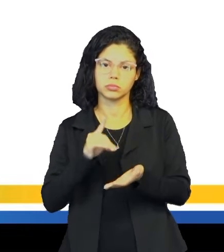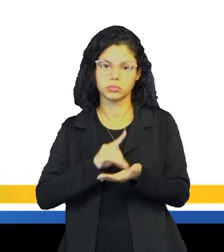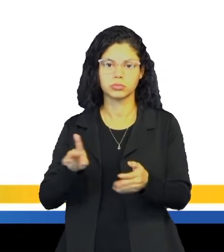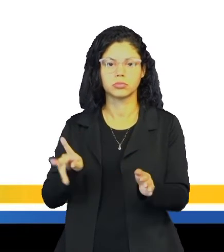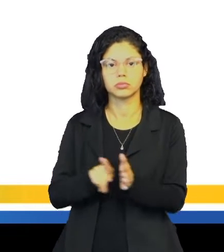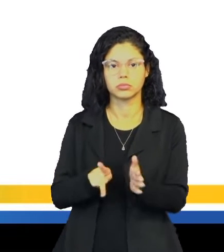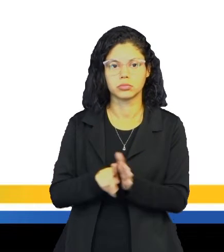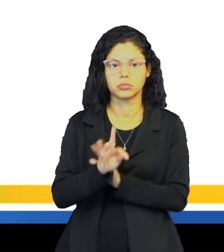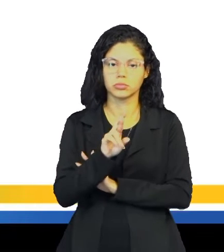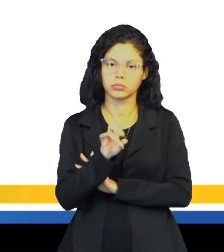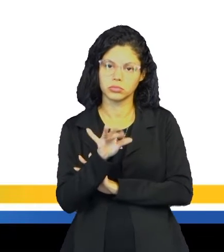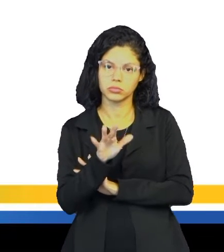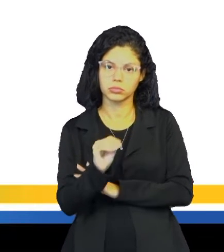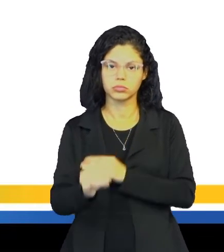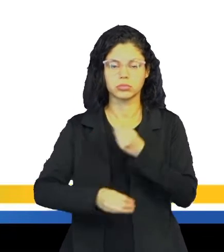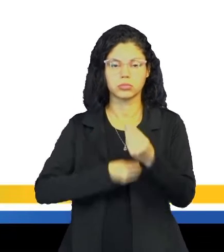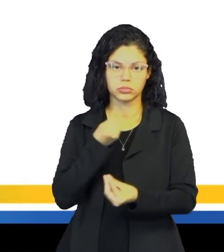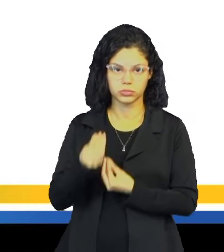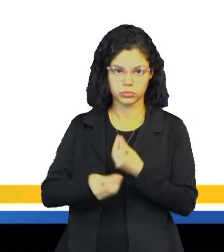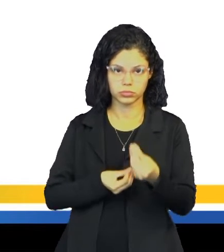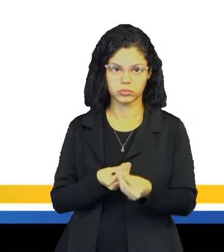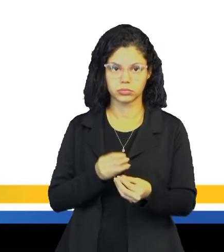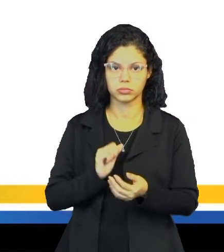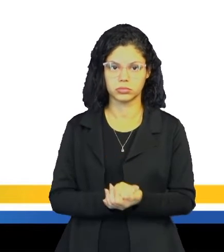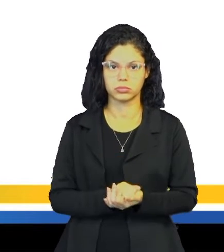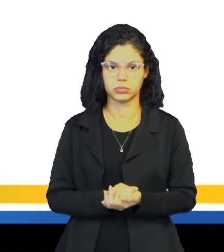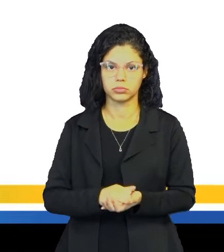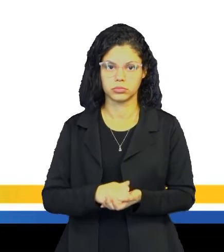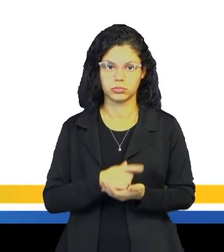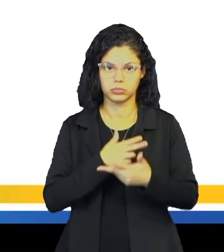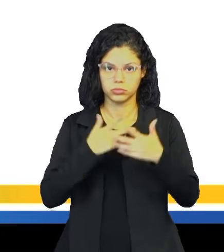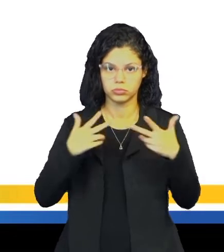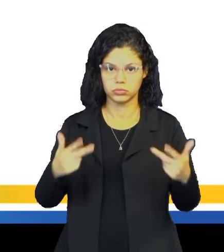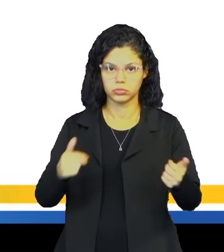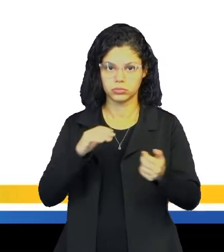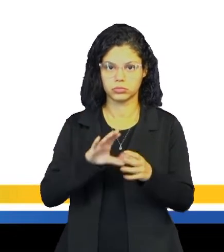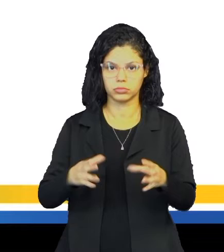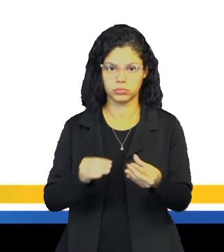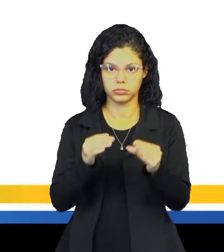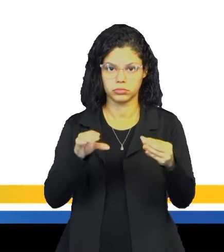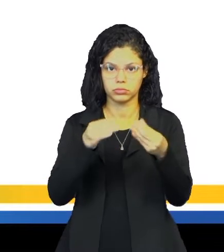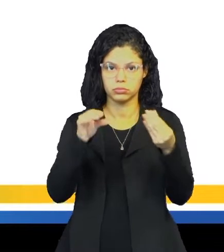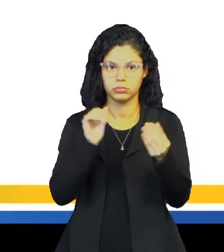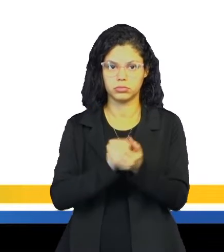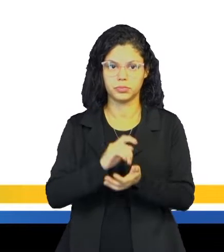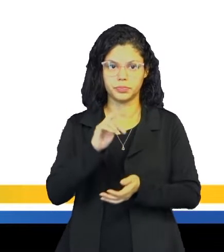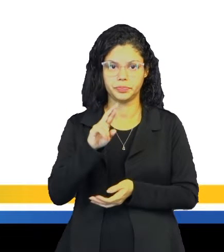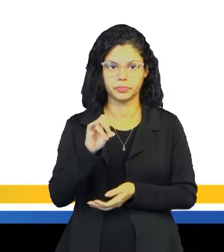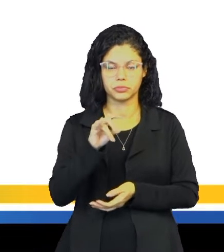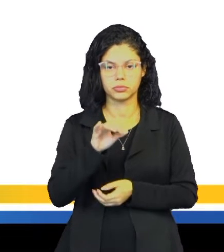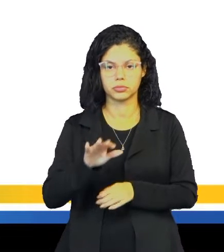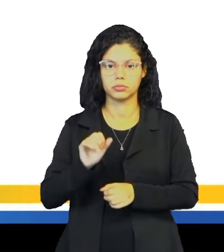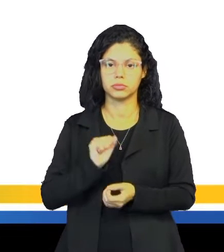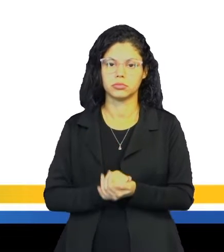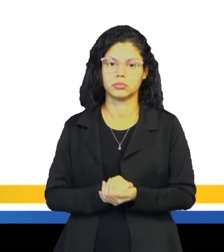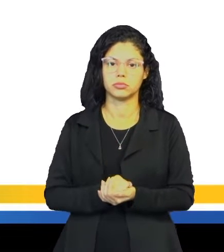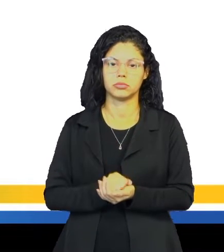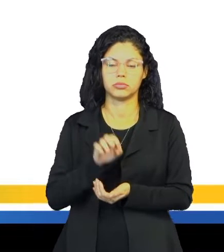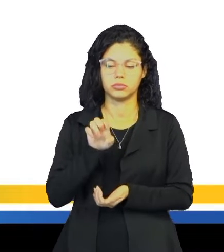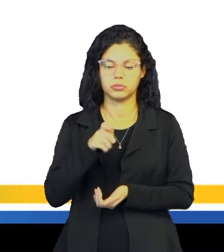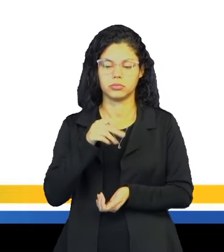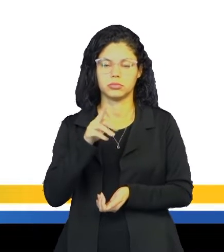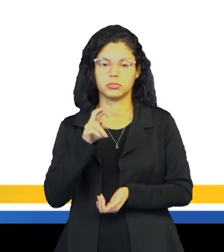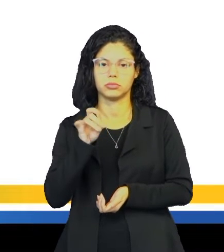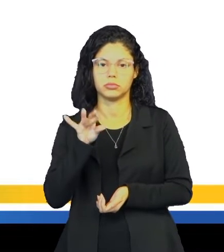relatos. Como vestígios arqueológicos, a gente tem objetos aí de cerâmica, de construções, né, estátuas,